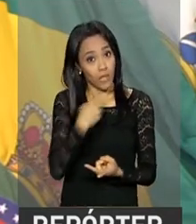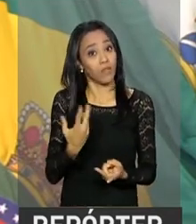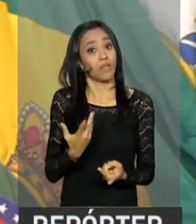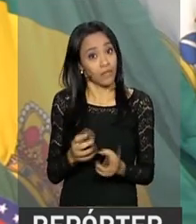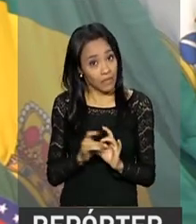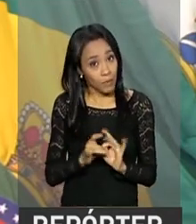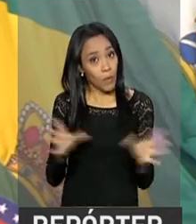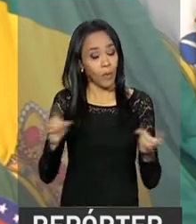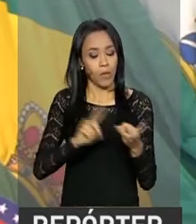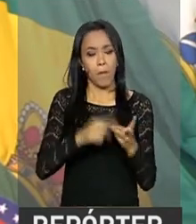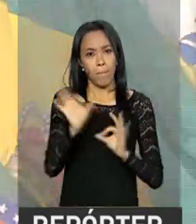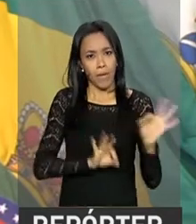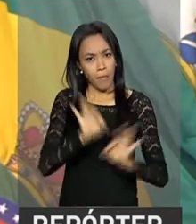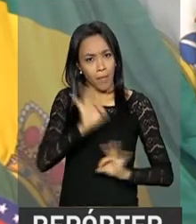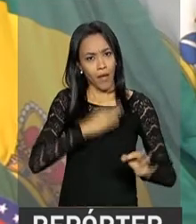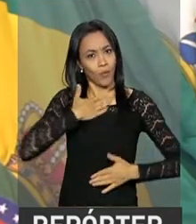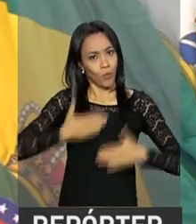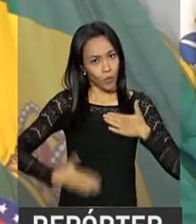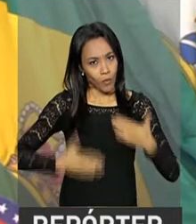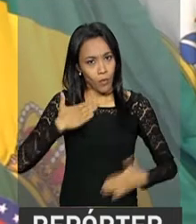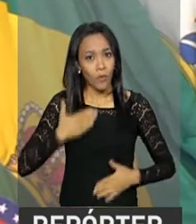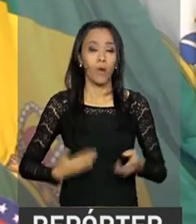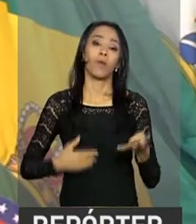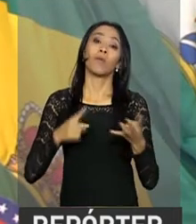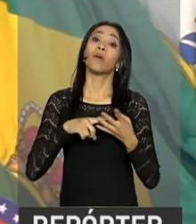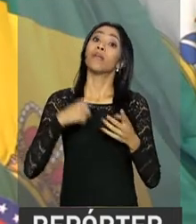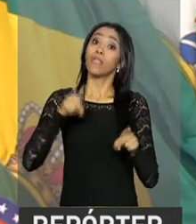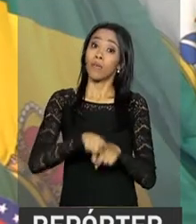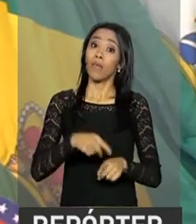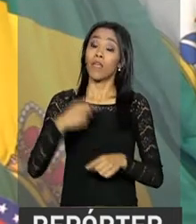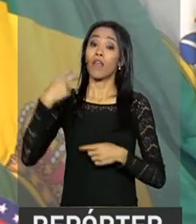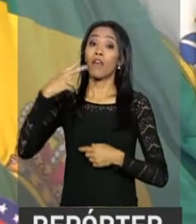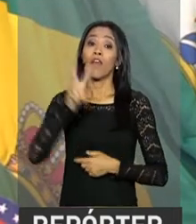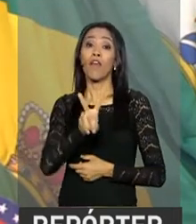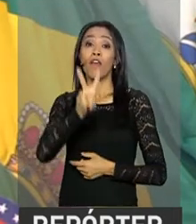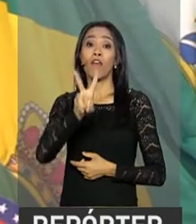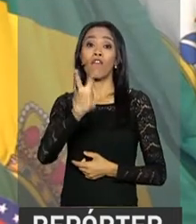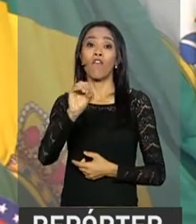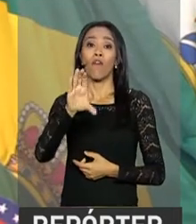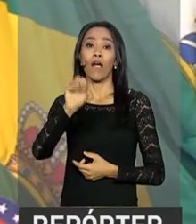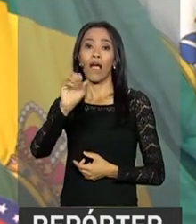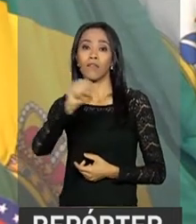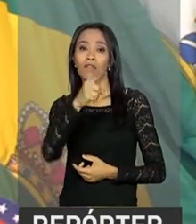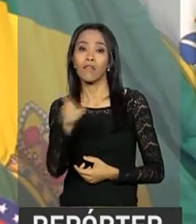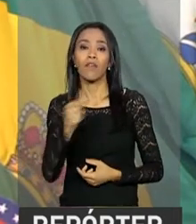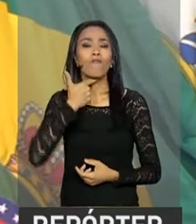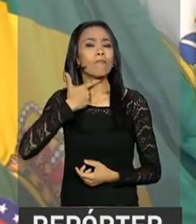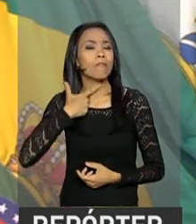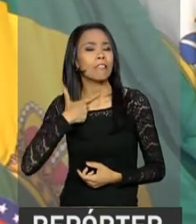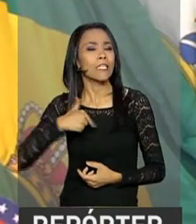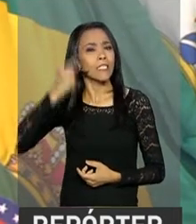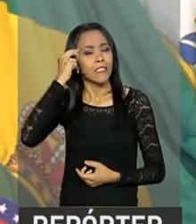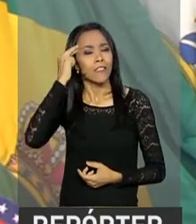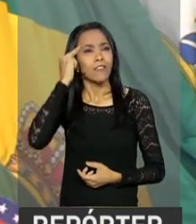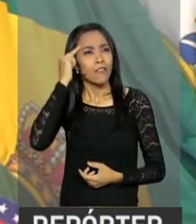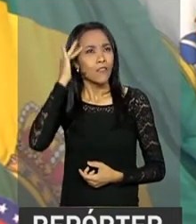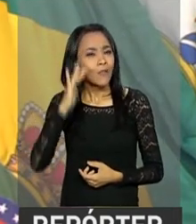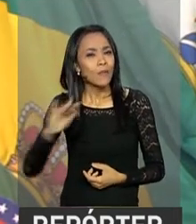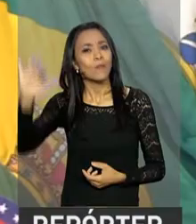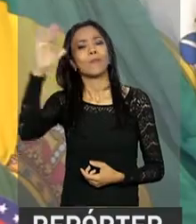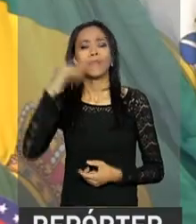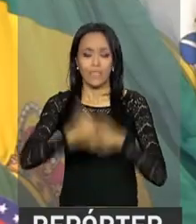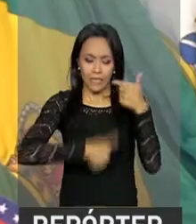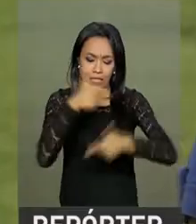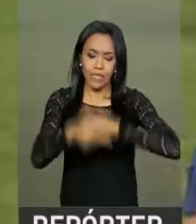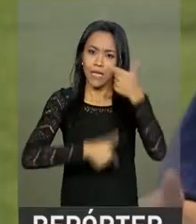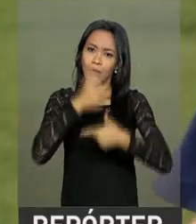tem que ter um bom preparo físico, aliando a sua vocação e seu anseio e a sua vontade de servir a pátria de